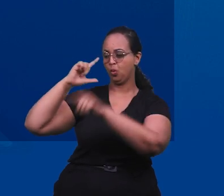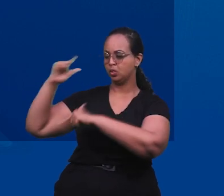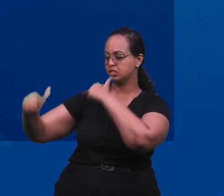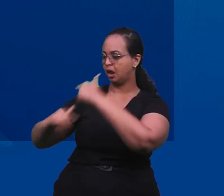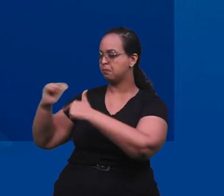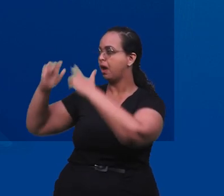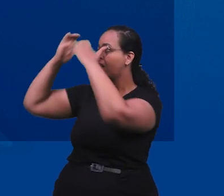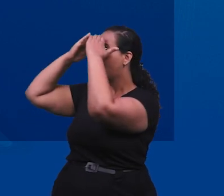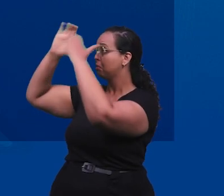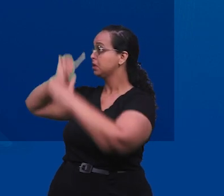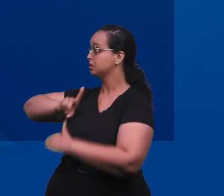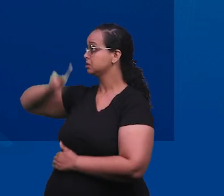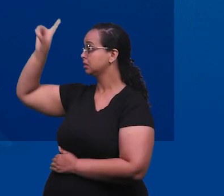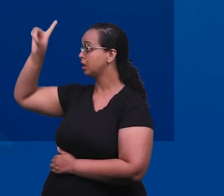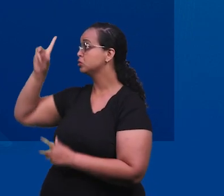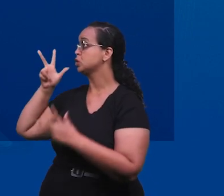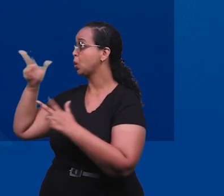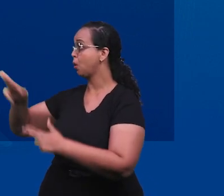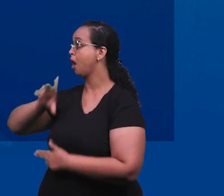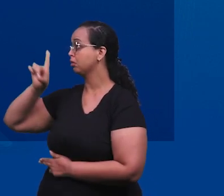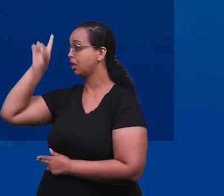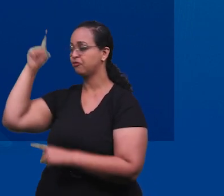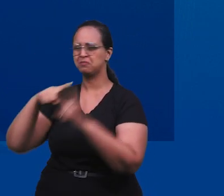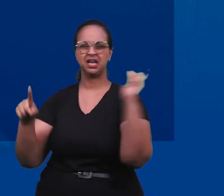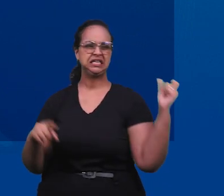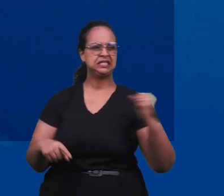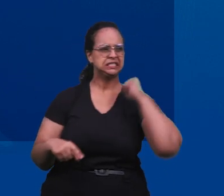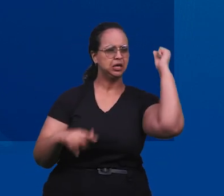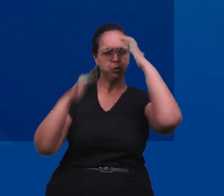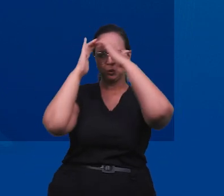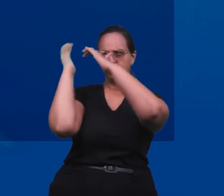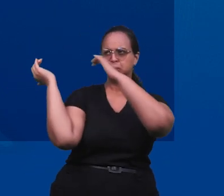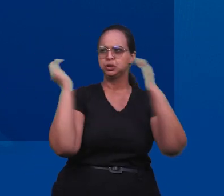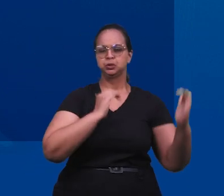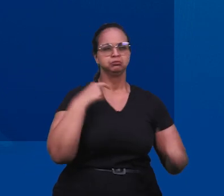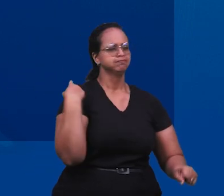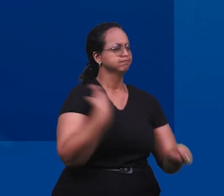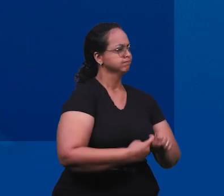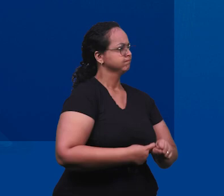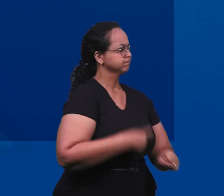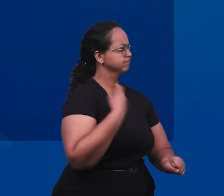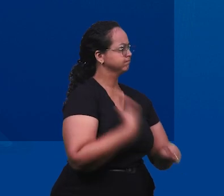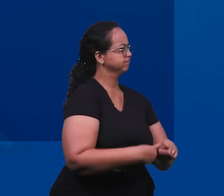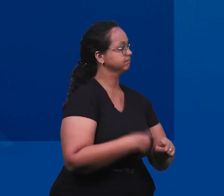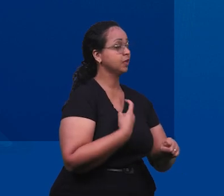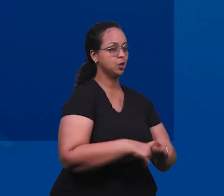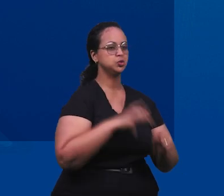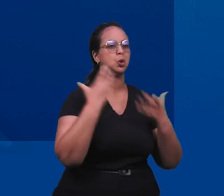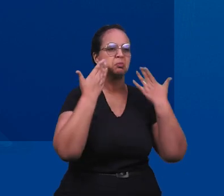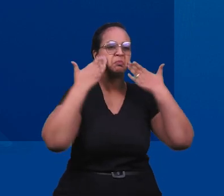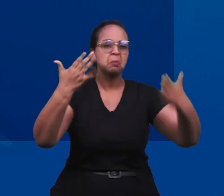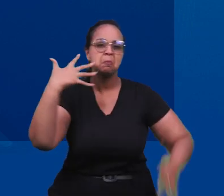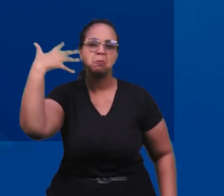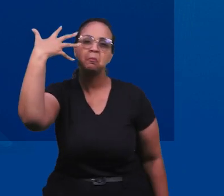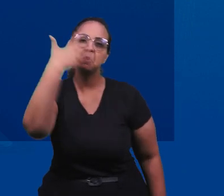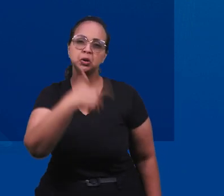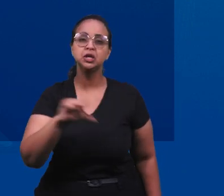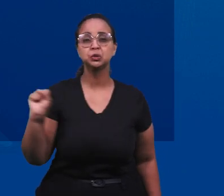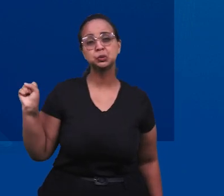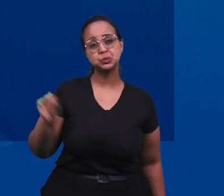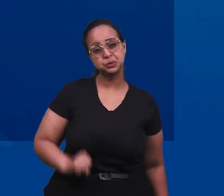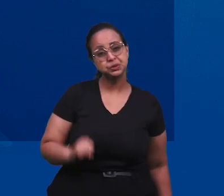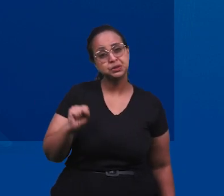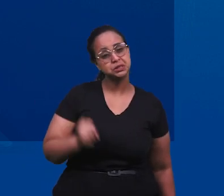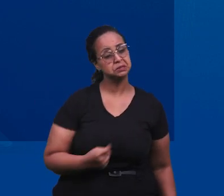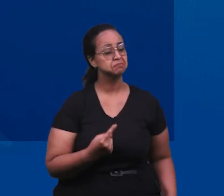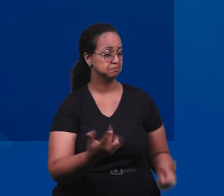de obediência, é uma obra perfeita. E a obra de Saul é uma obra de desobediência, uma obra de aparência. Saul tinha nome